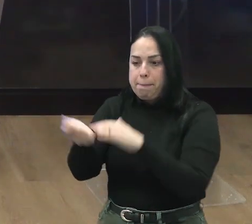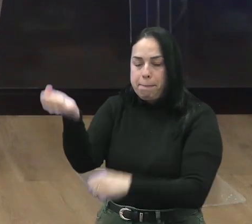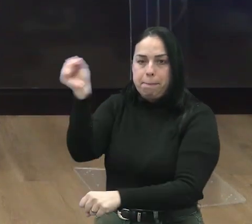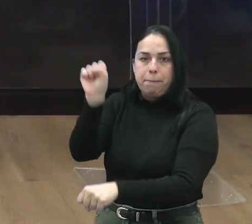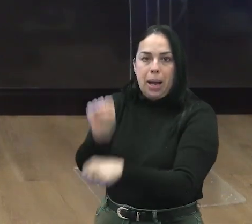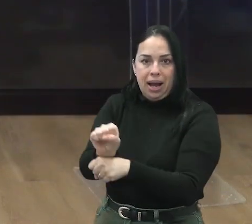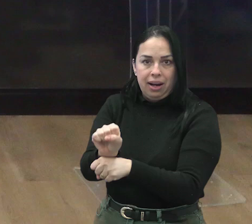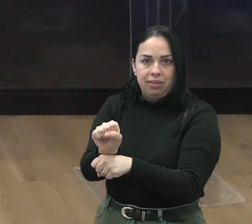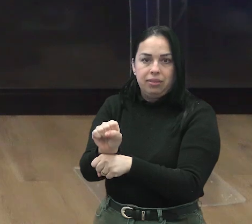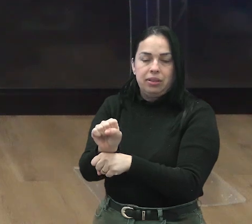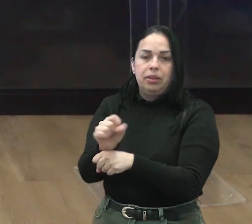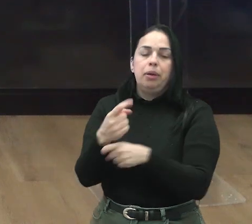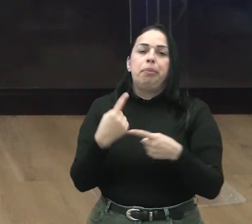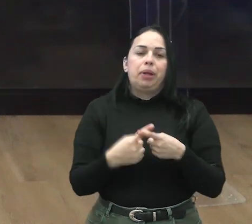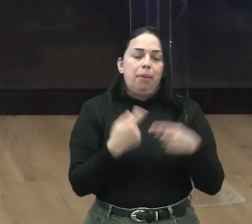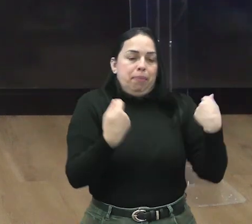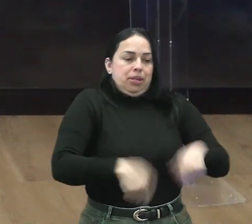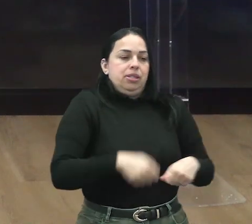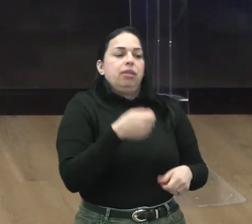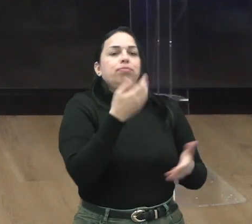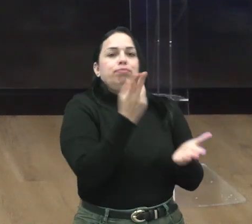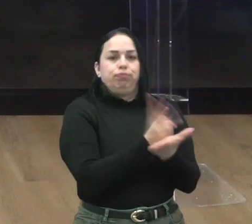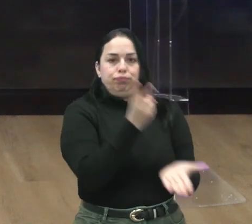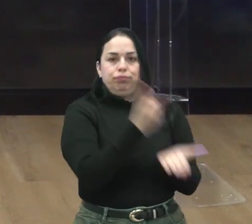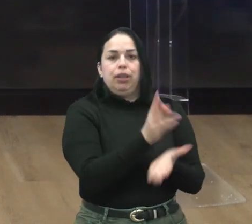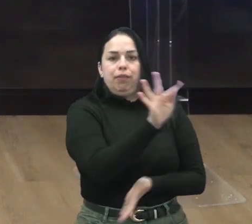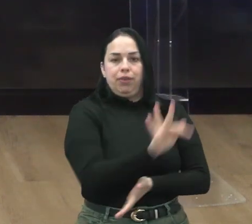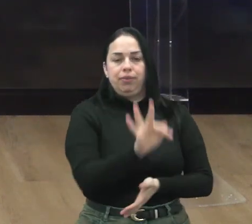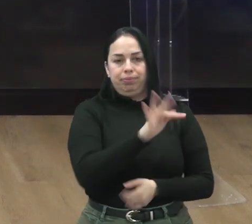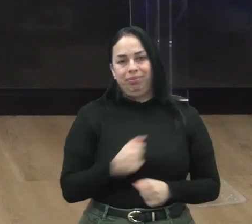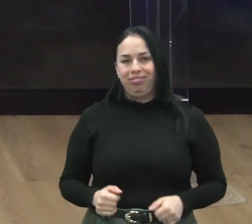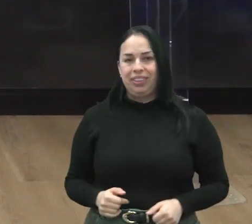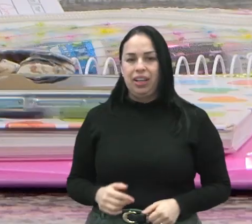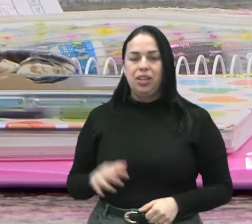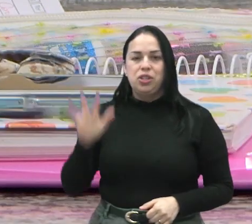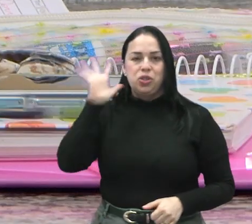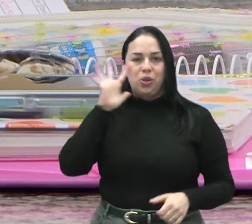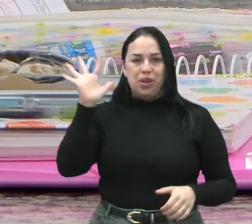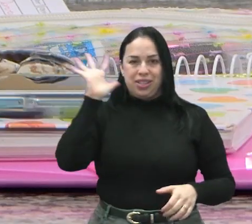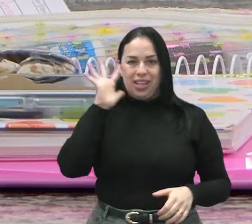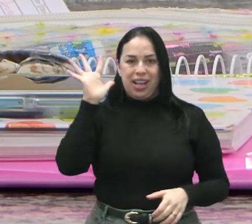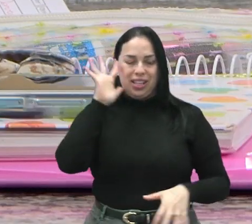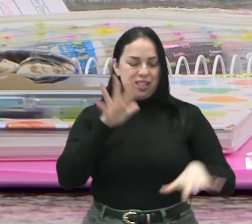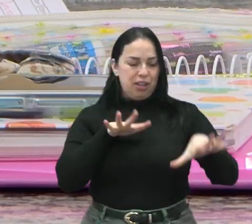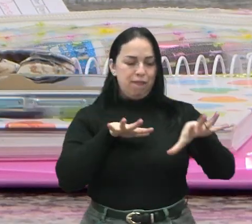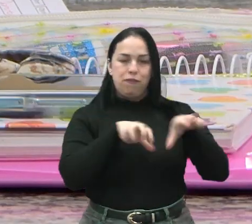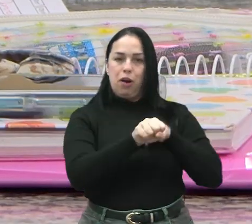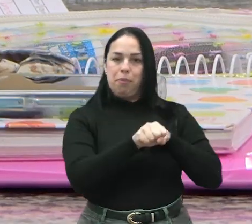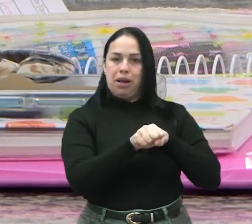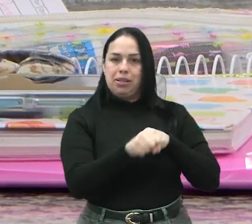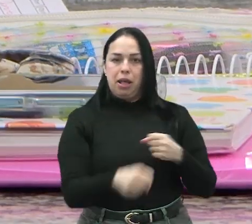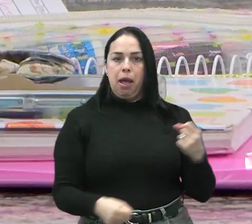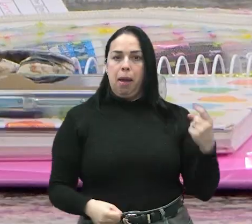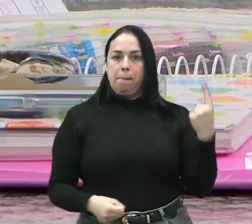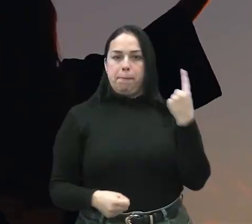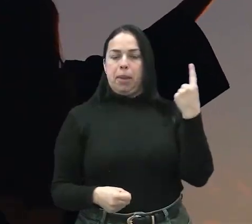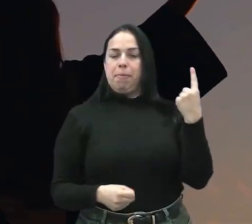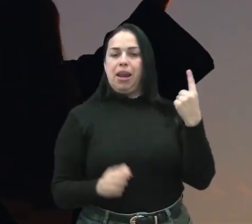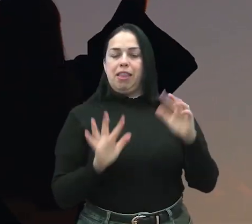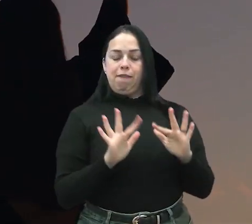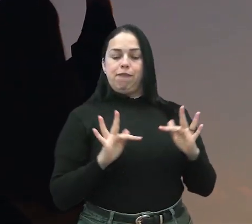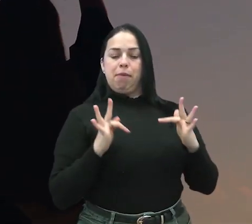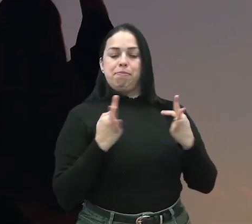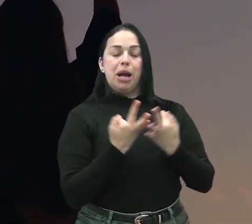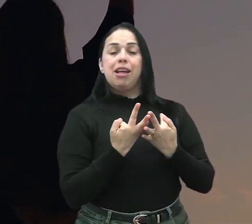gastos com esse tipo de jogo se quiserem fazer uma faculdade. O sonho de se formar no ensino superior e